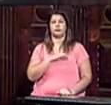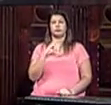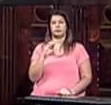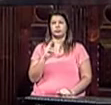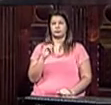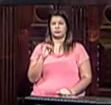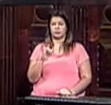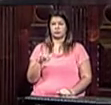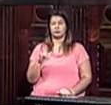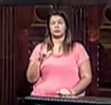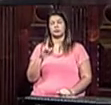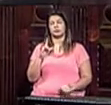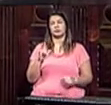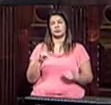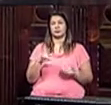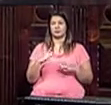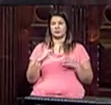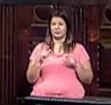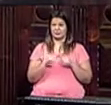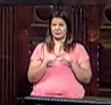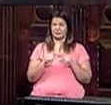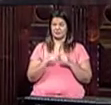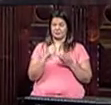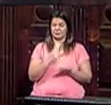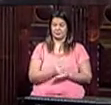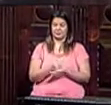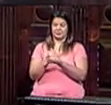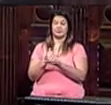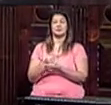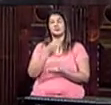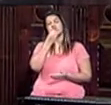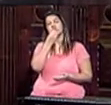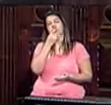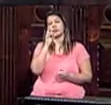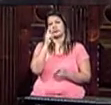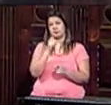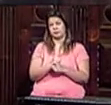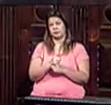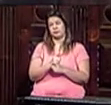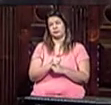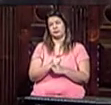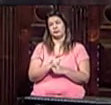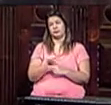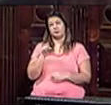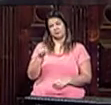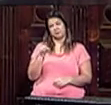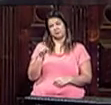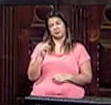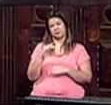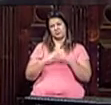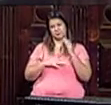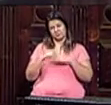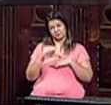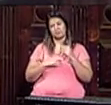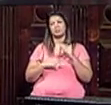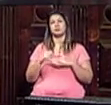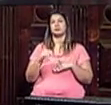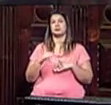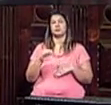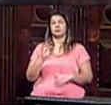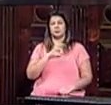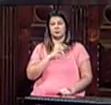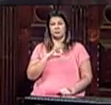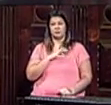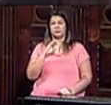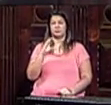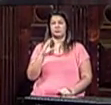dessa inauguração e foi muito bom encontrar lá 11 corregedores que ao longo